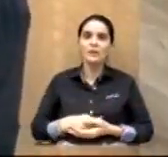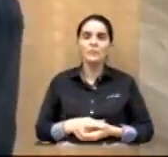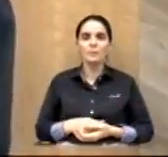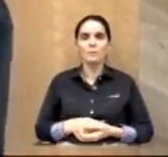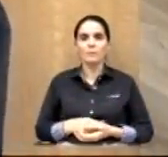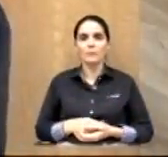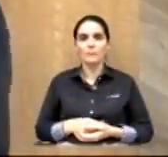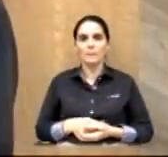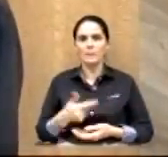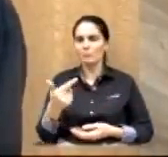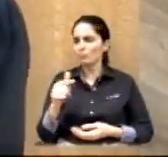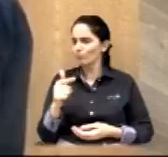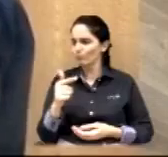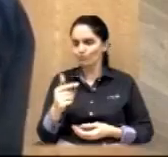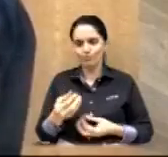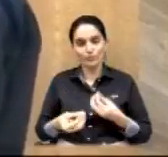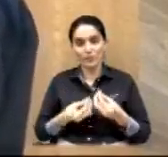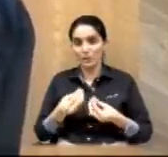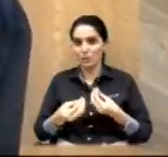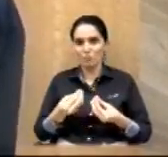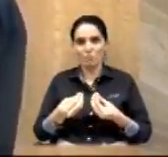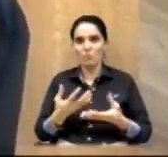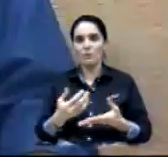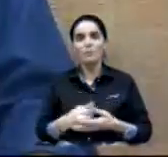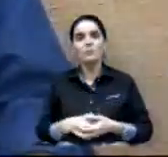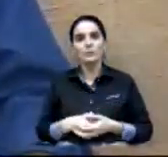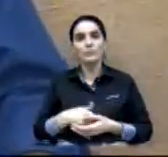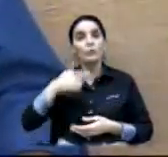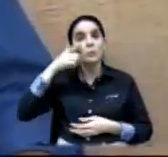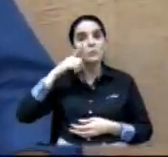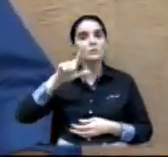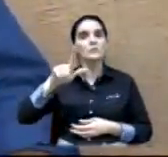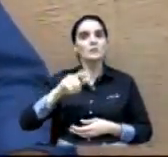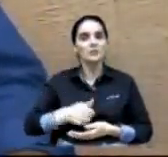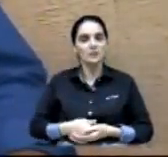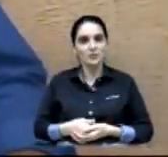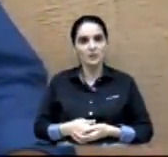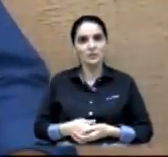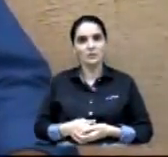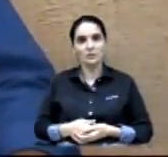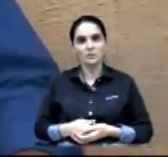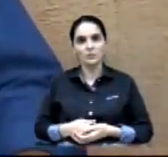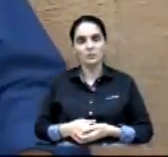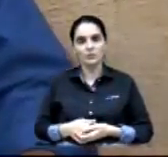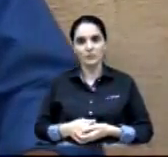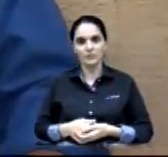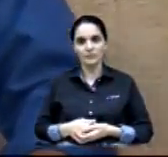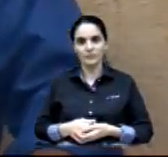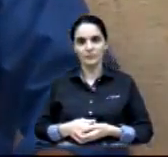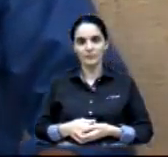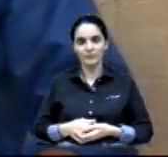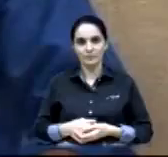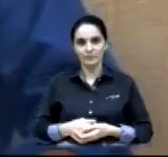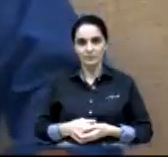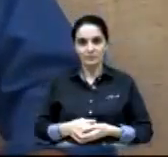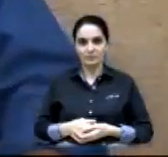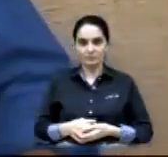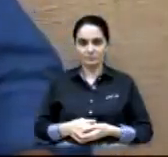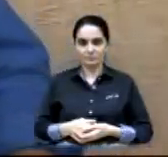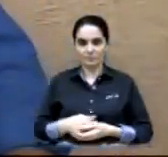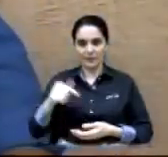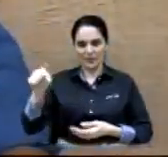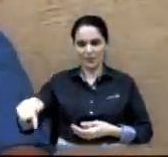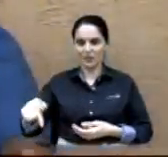sem nenhuma condição conseguimos ainda produzir aqui para Limeira, na situação a qual nós encontramos ali,